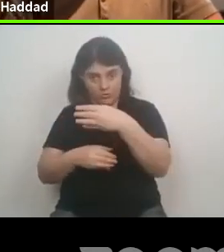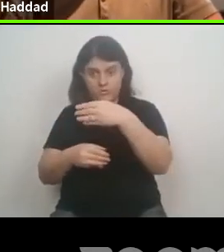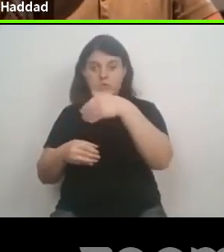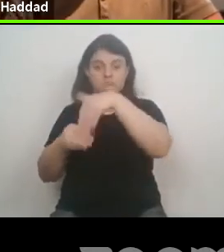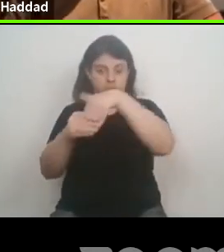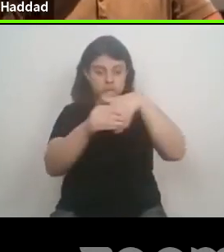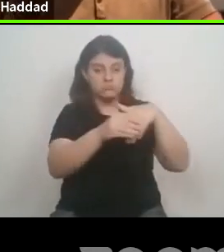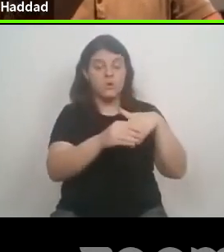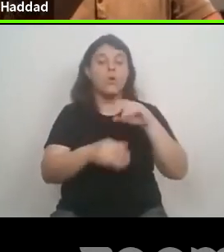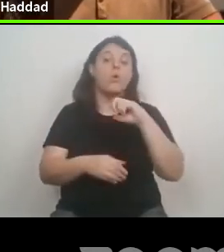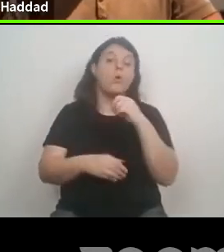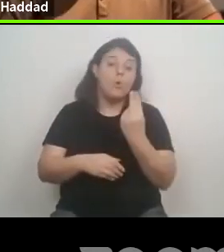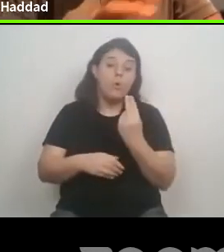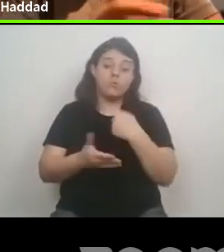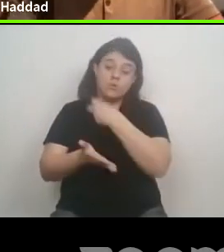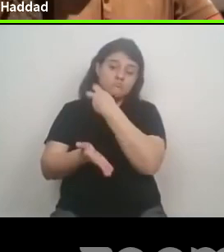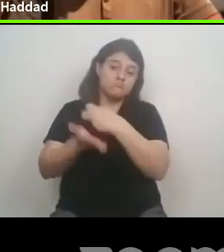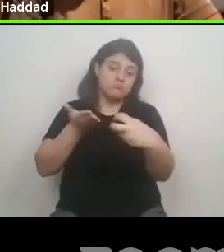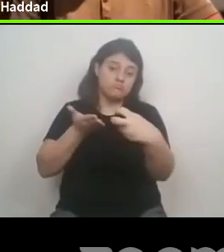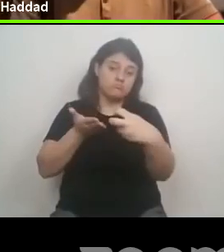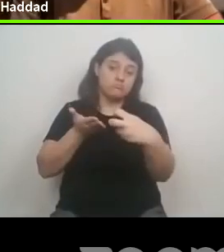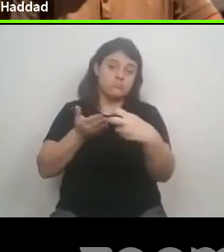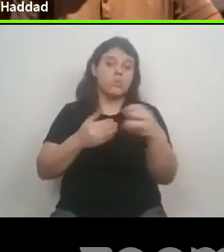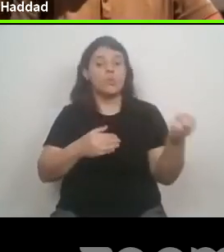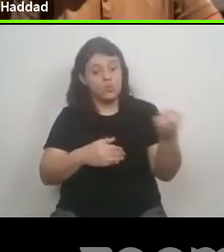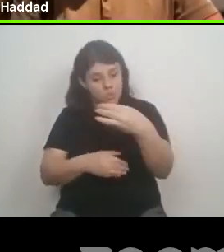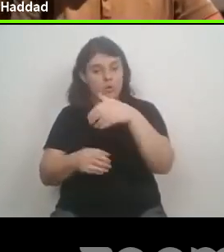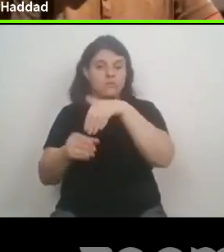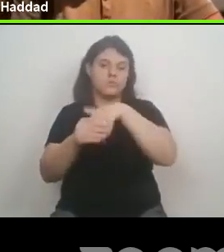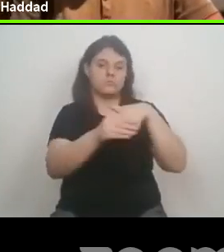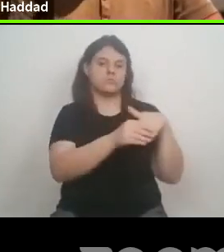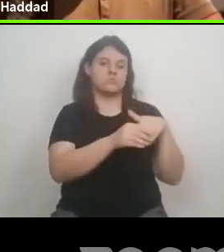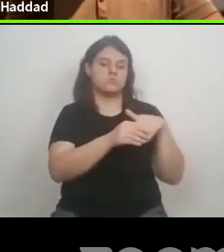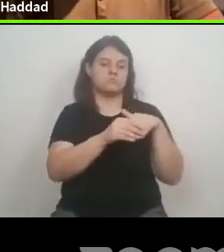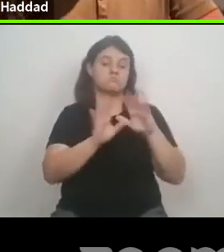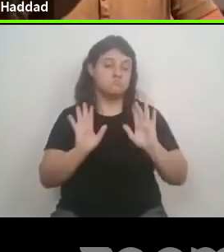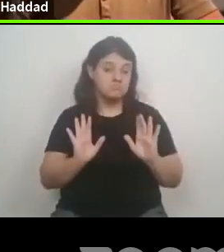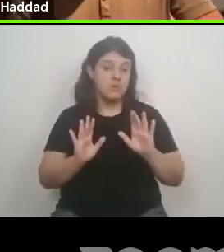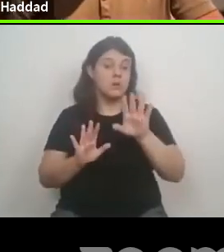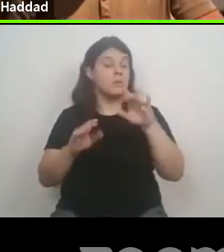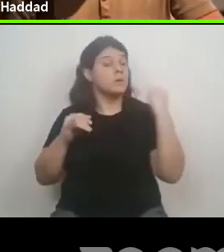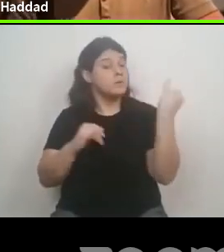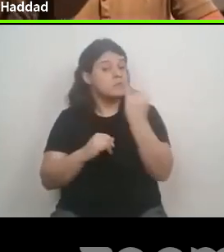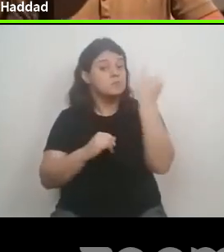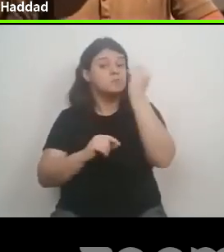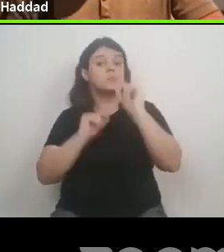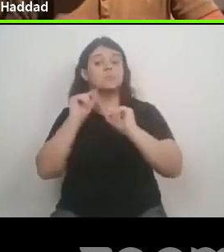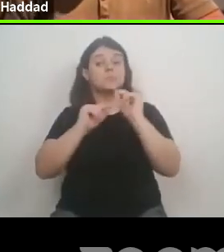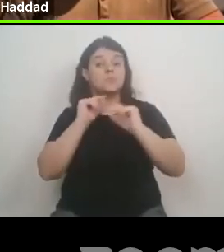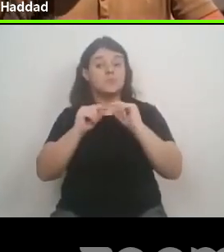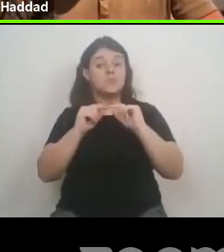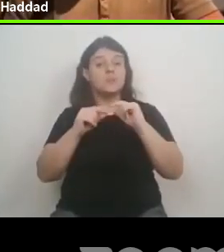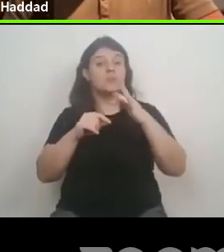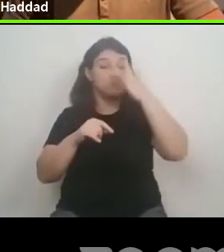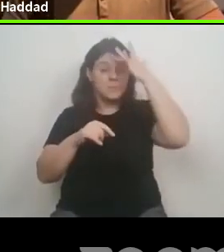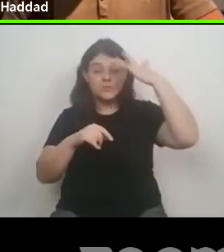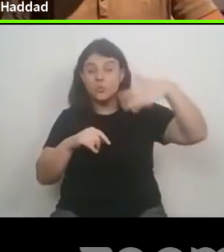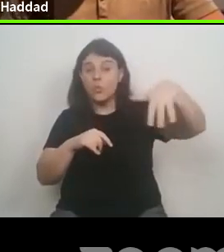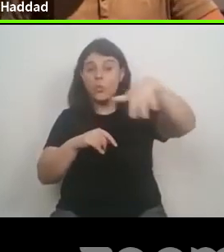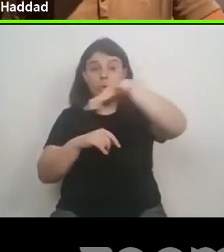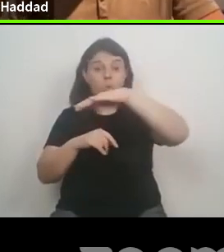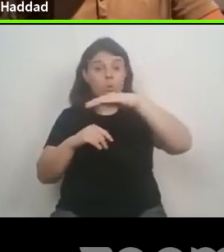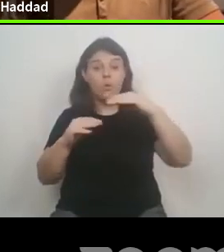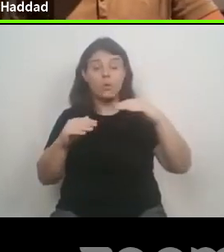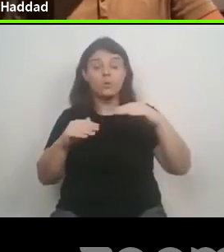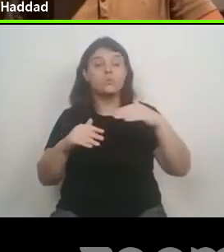ou o impeachment com novas eleições. Mas é muito importante que a soberania popular seja